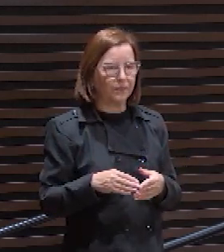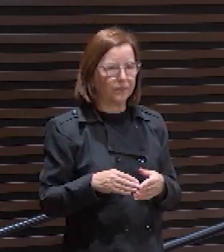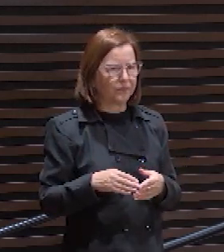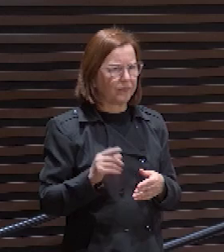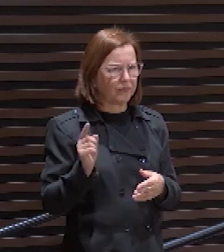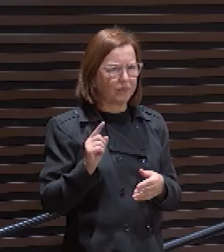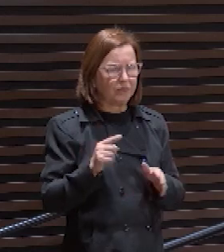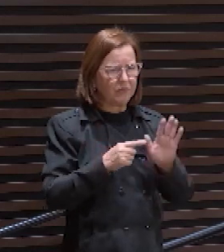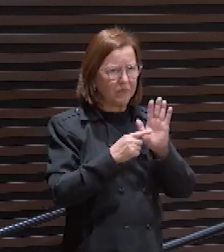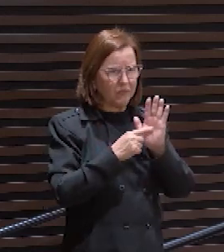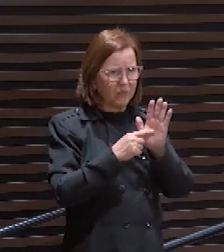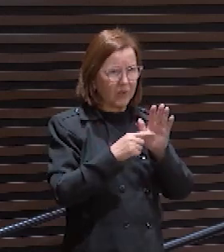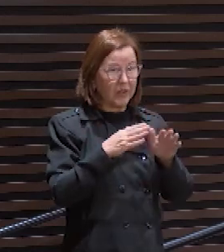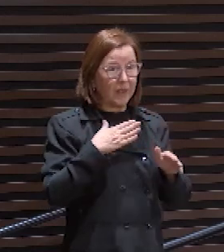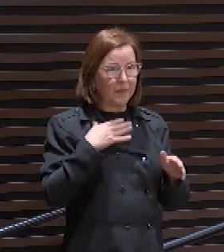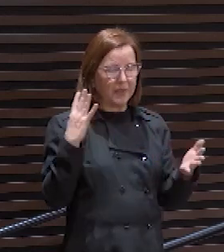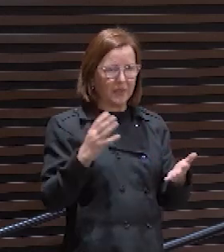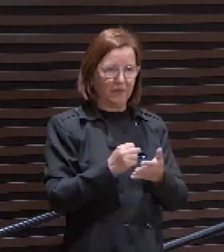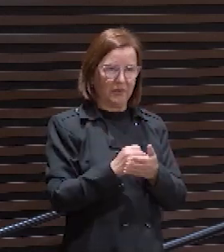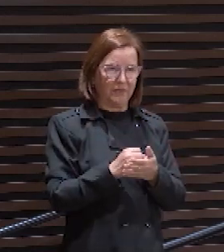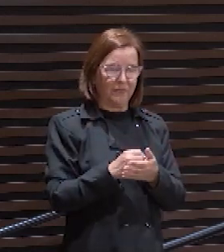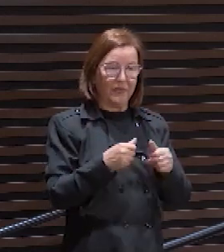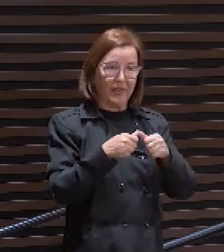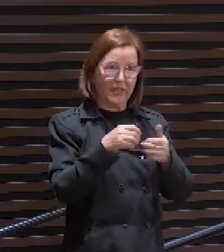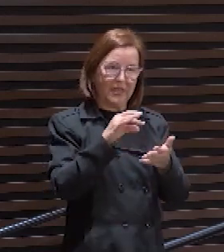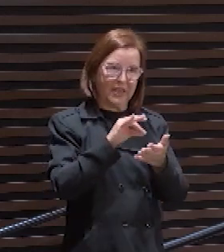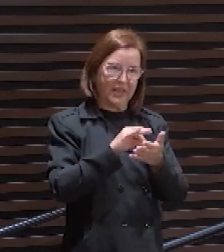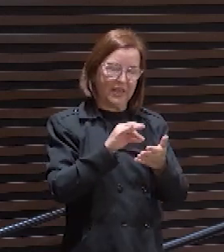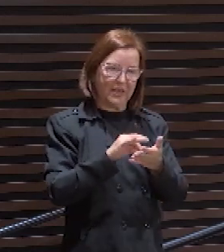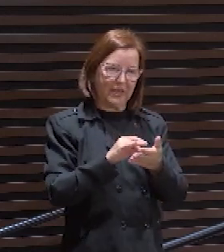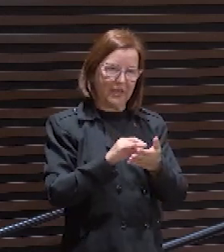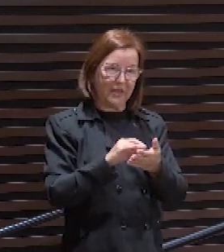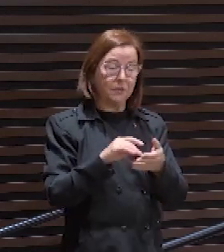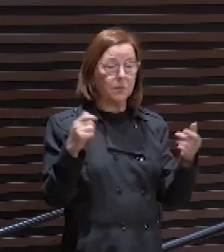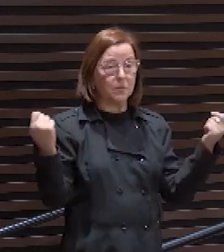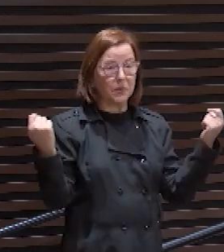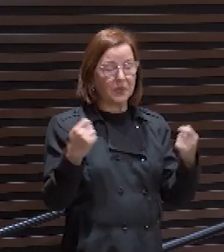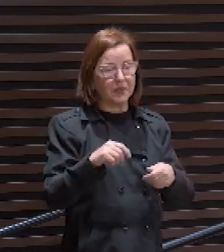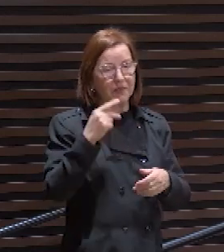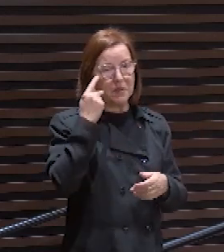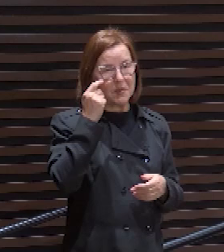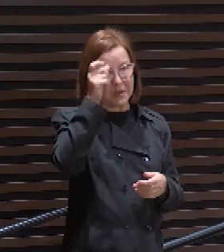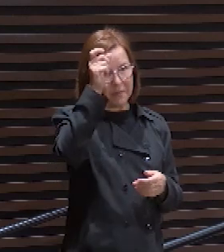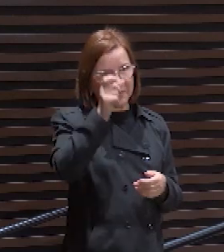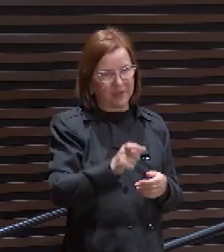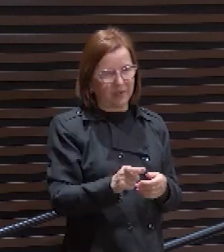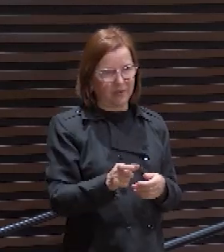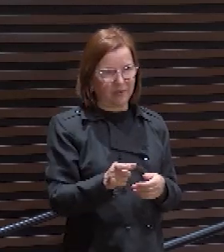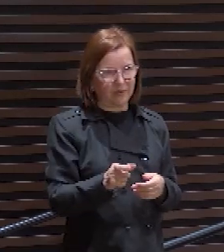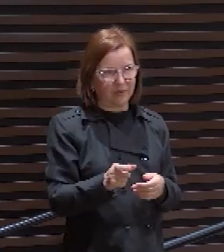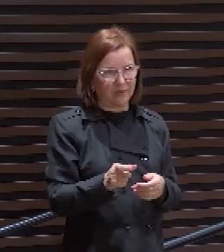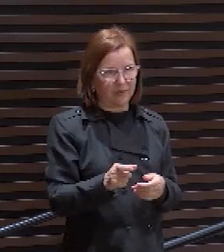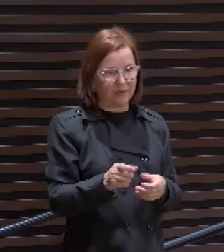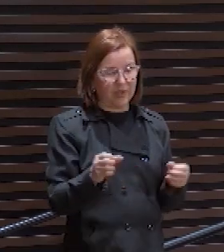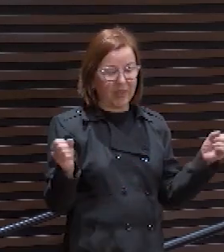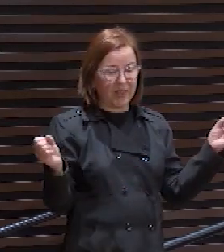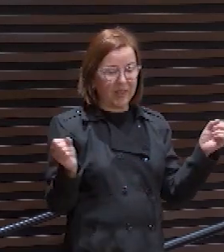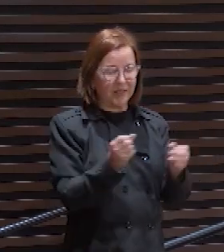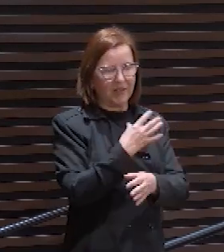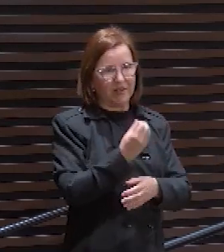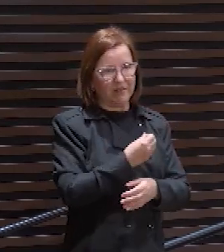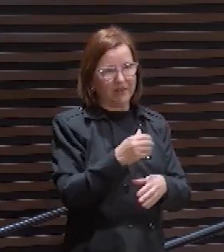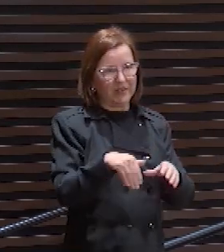E na verdade não. Essas realidades, elas são possíveis para aquele que é uma nova criação em Cristo